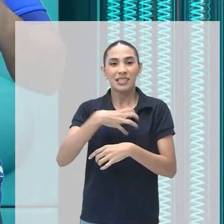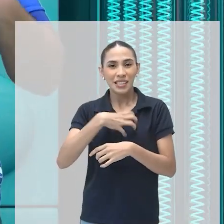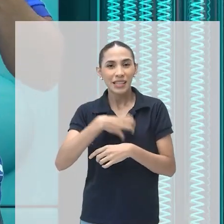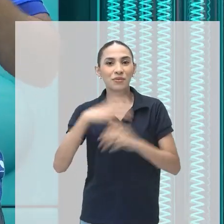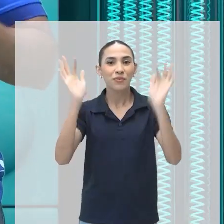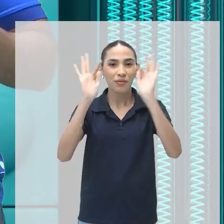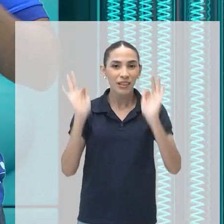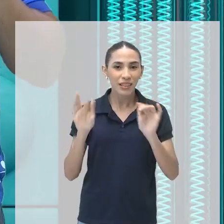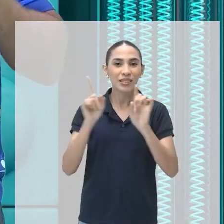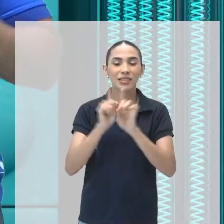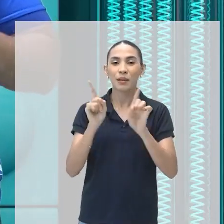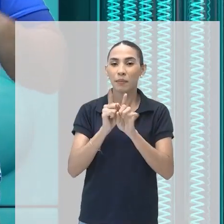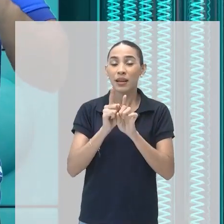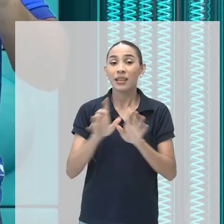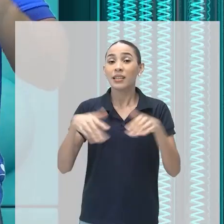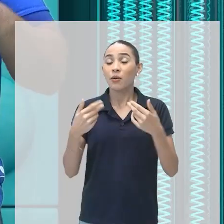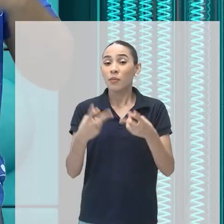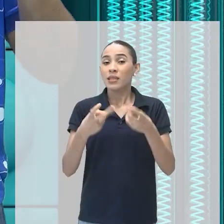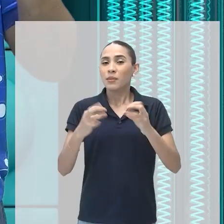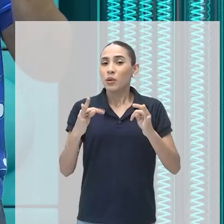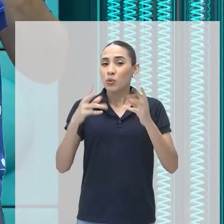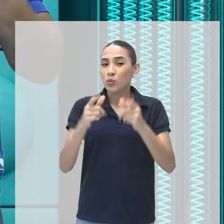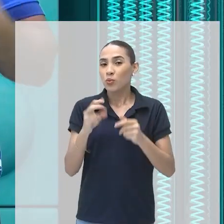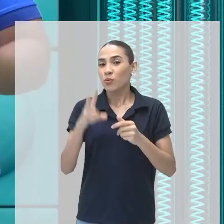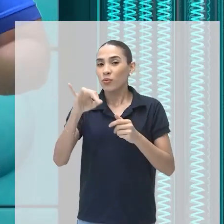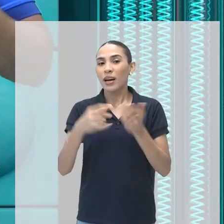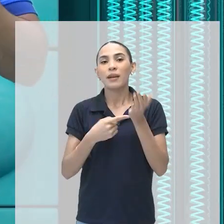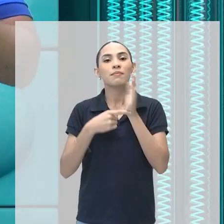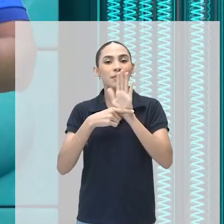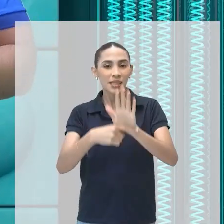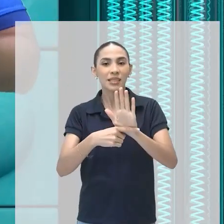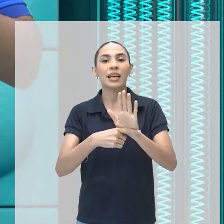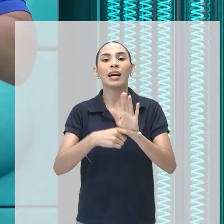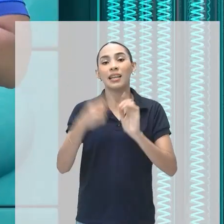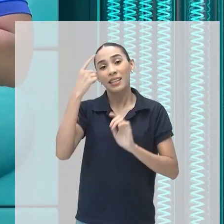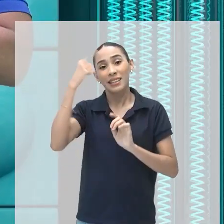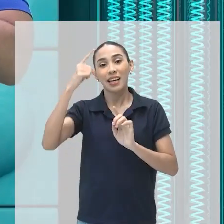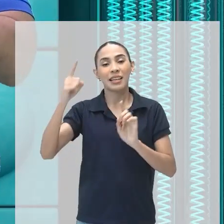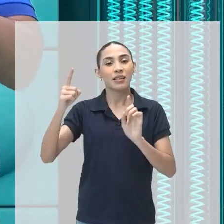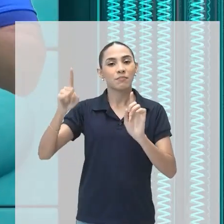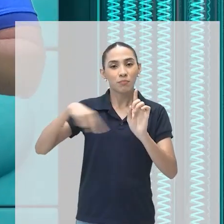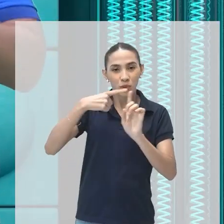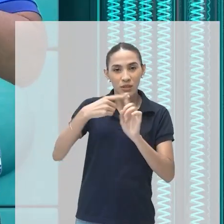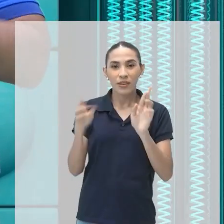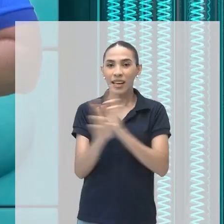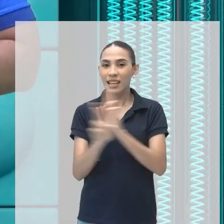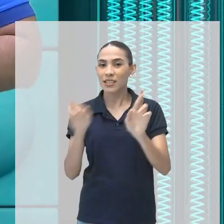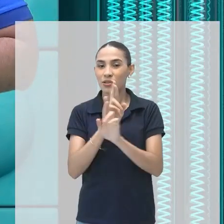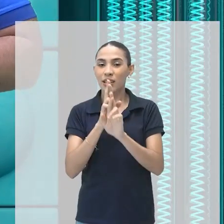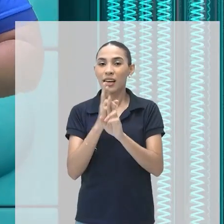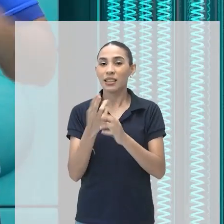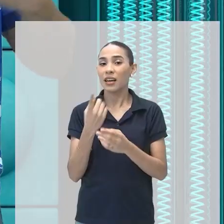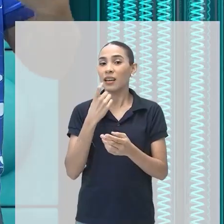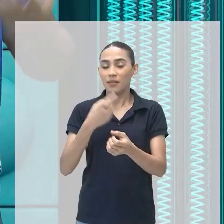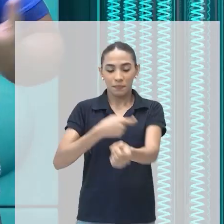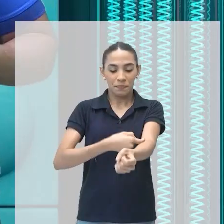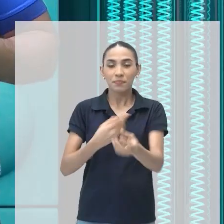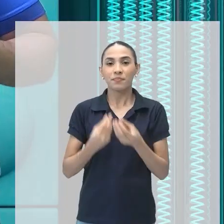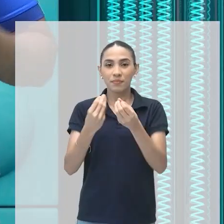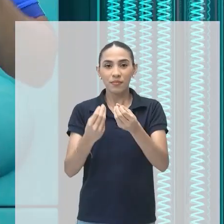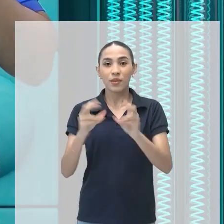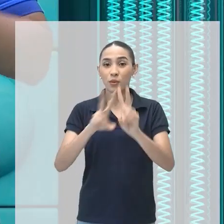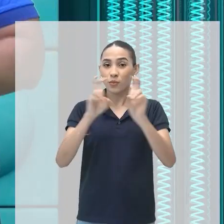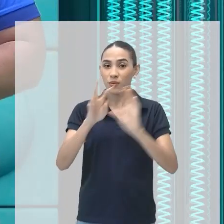motivada, ela fica feliz, e percebo que tudo isso vai gerando um efeito positivo relacionado aí à doação de sangue